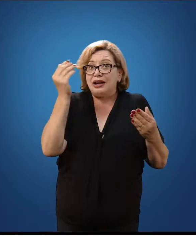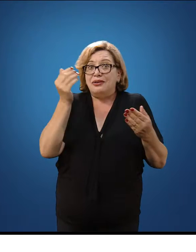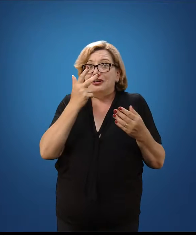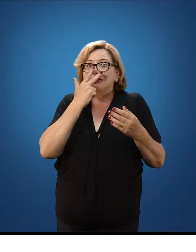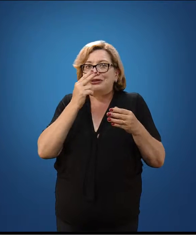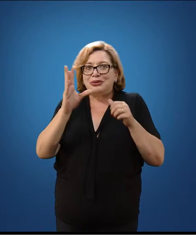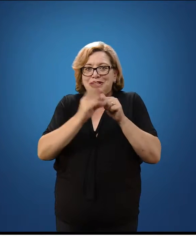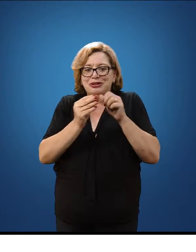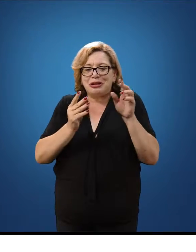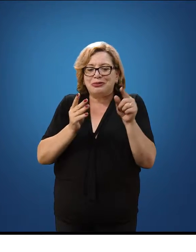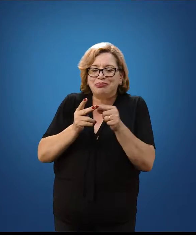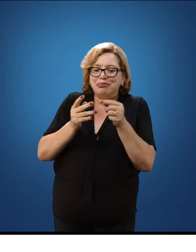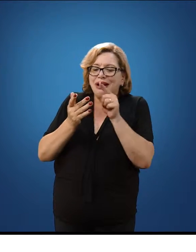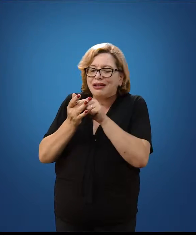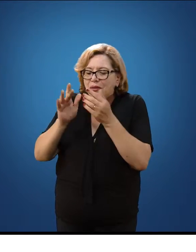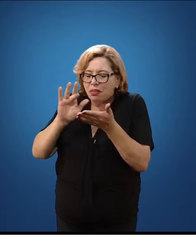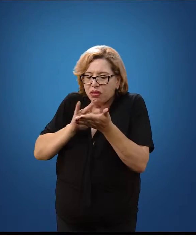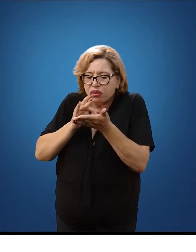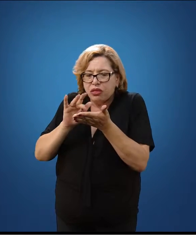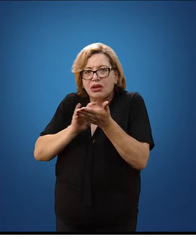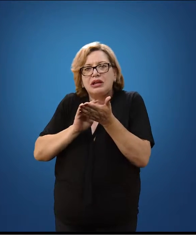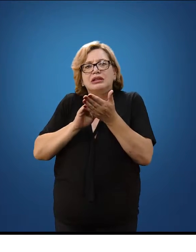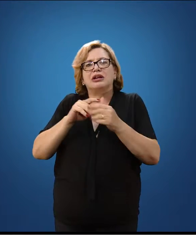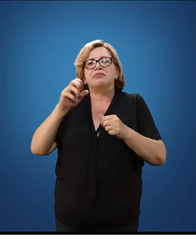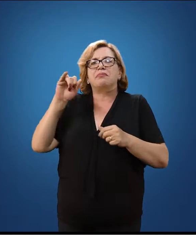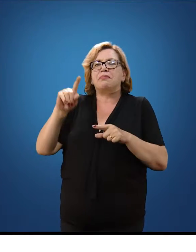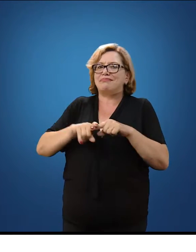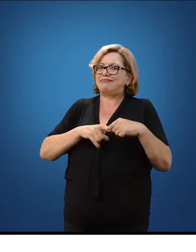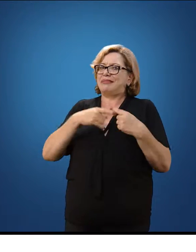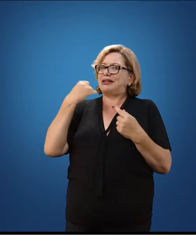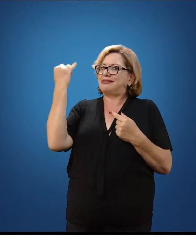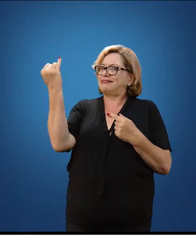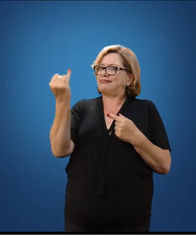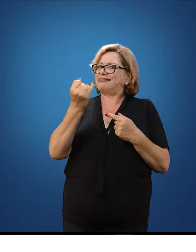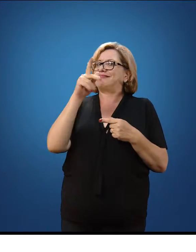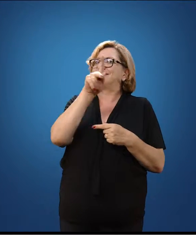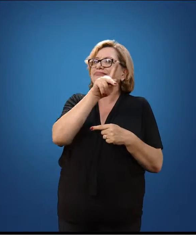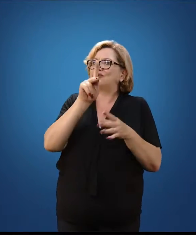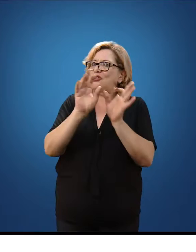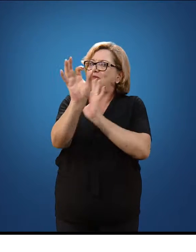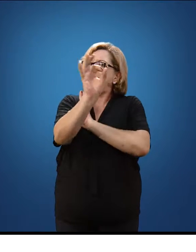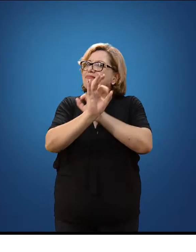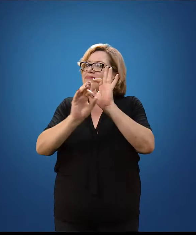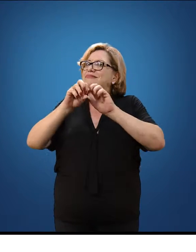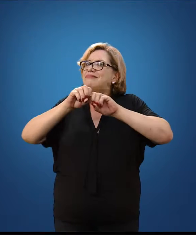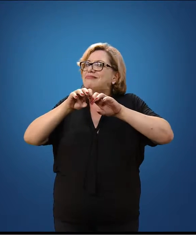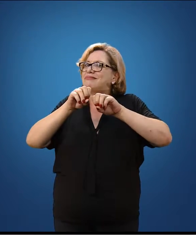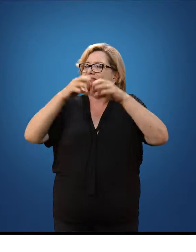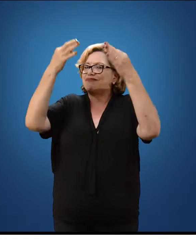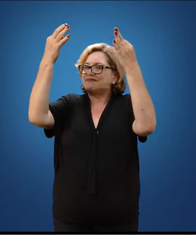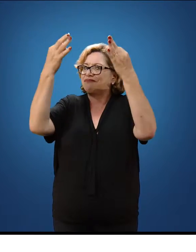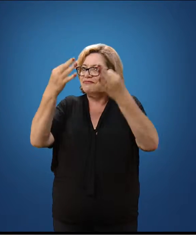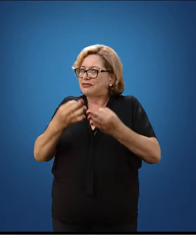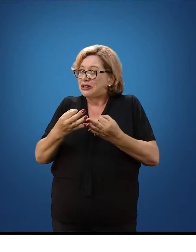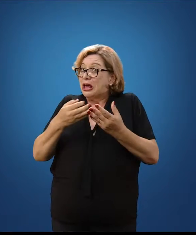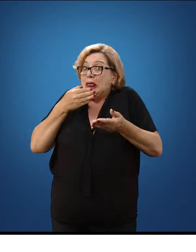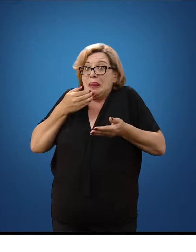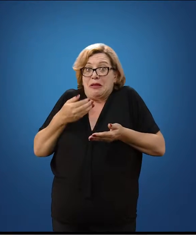que o professor que vai usar essa tecnologia prepare muito bem a sua aula, para que ele possa manter o foco,